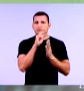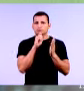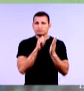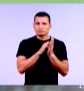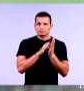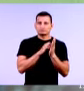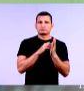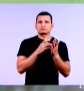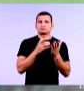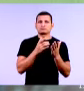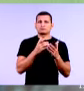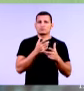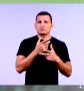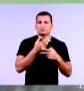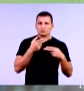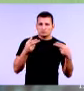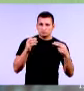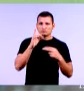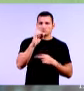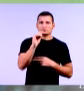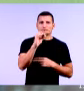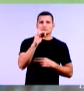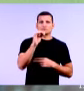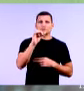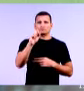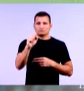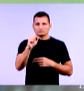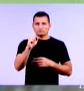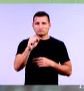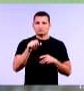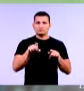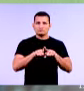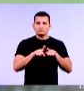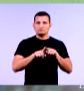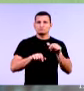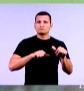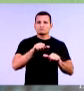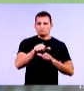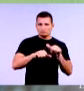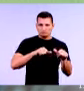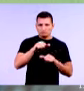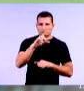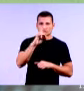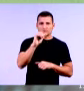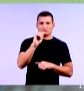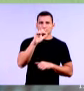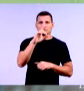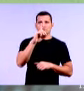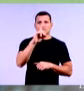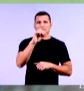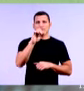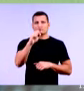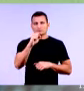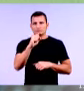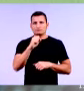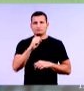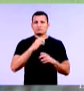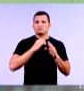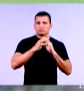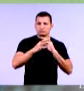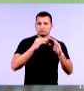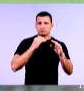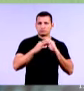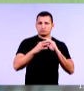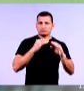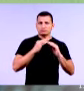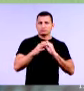uma quantidade muito grande de dados e também trocar dados entre as universidades, né, em uma velocidade muito alta.